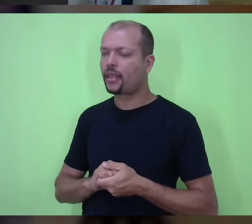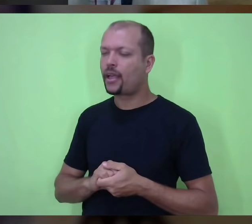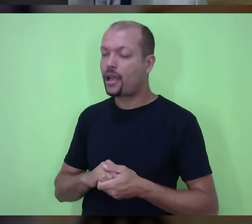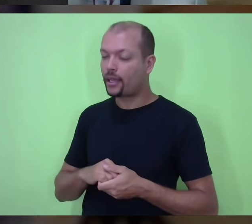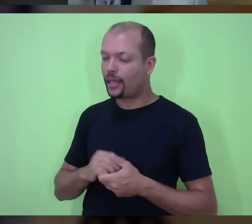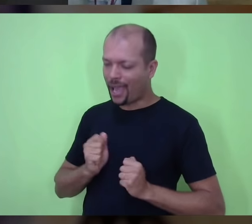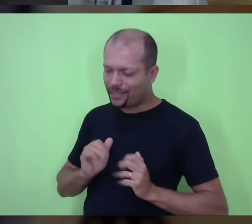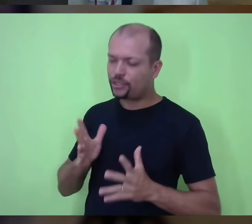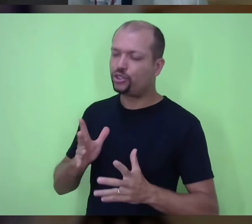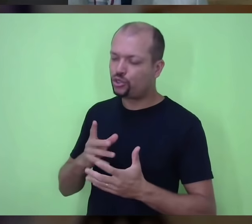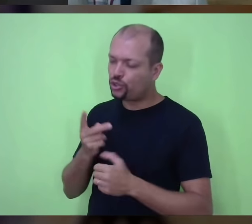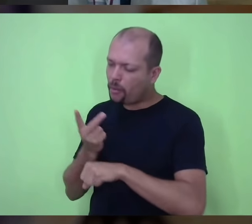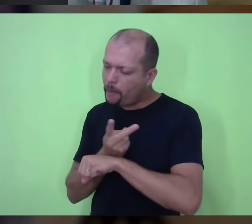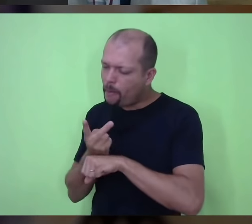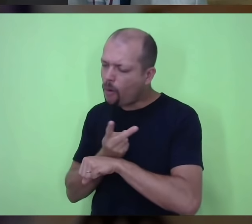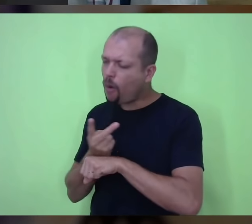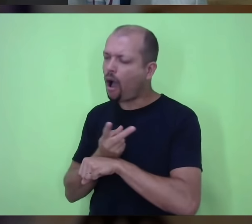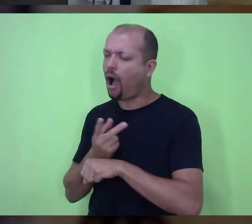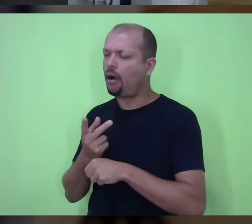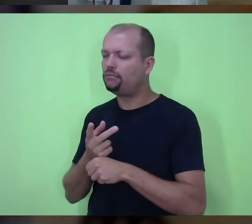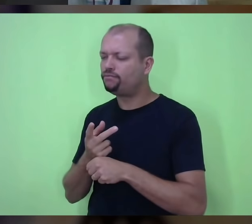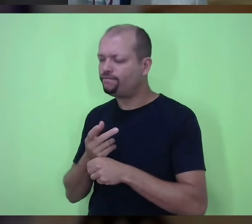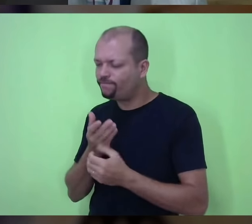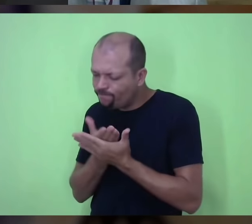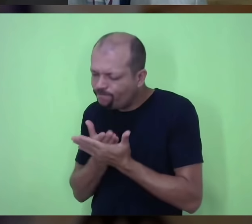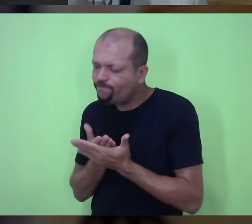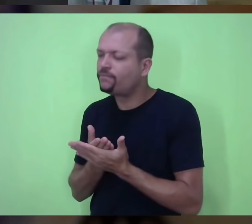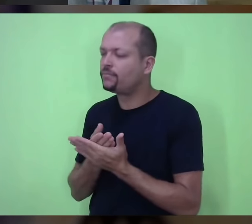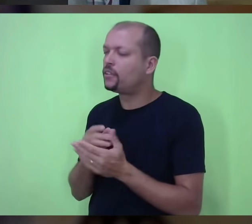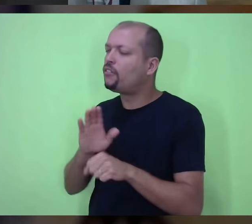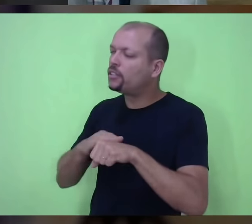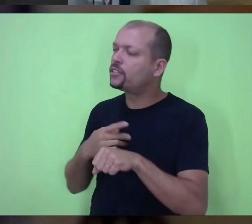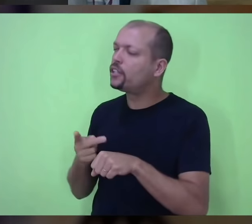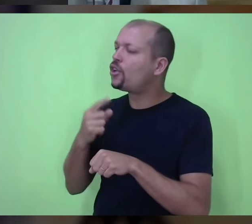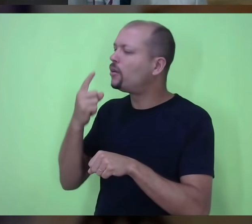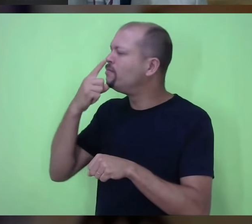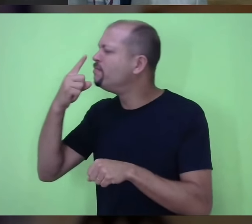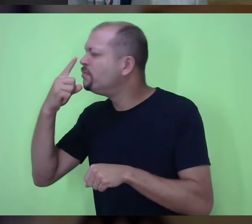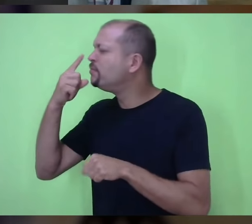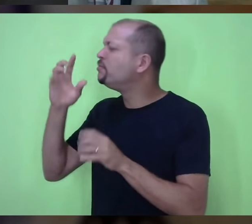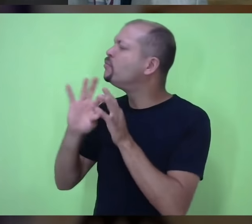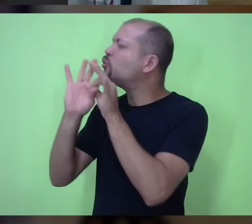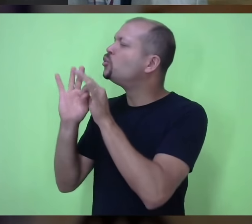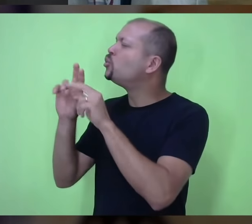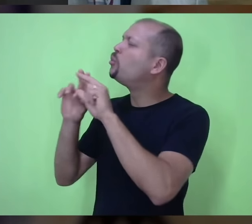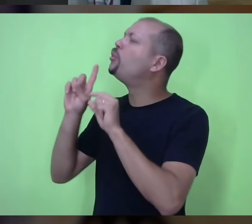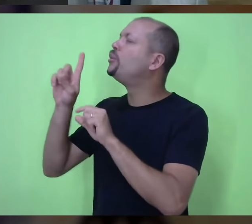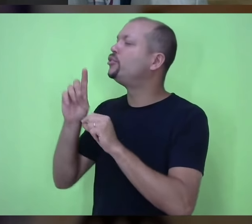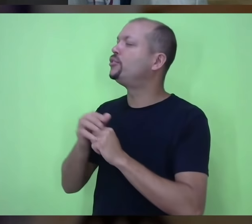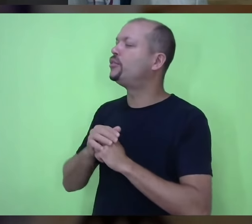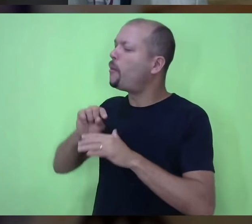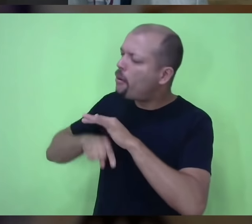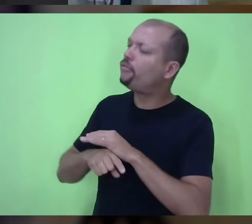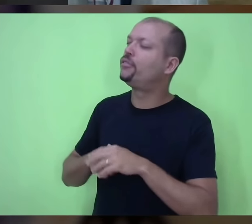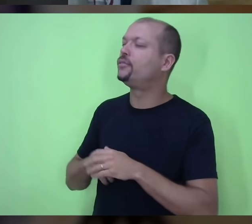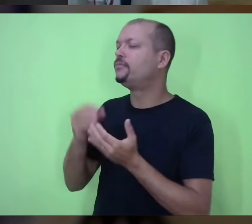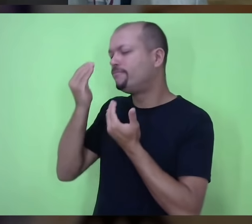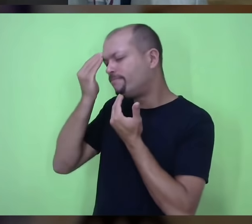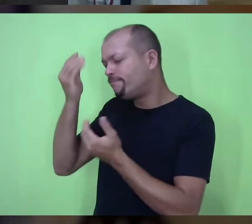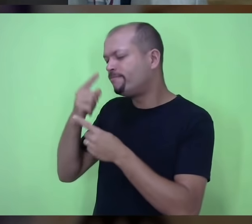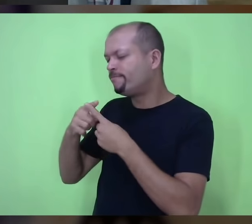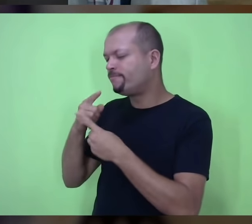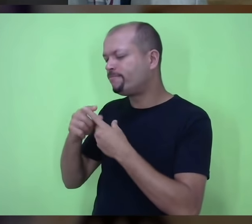busca pela tua palavra possa nos aproximar de ti, nos permitir ter um relacionamento profundo e intenso.